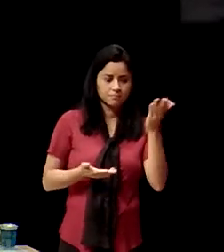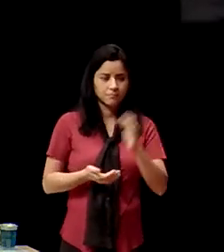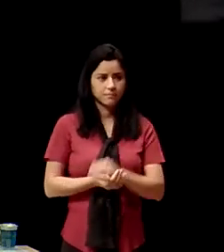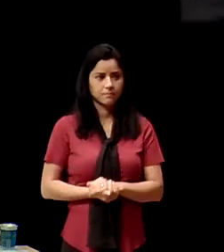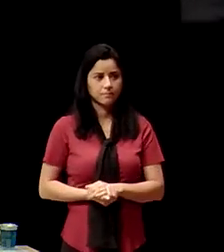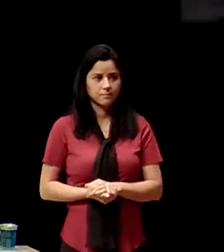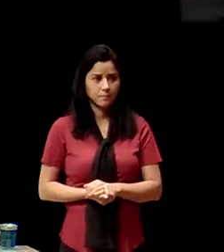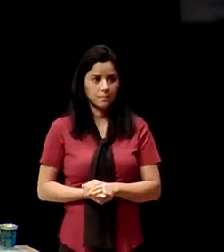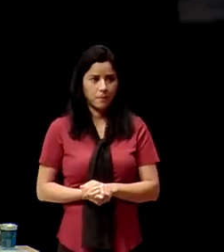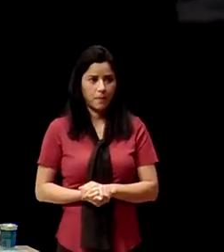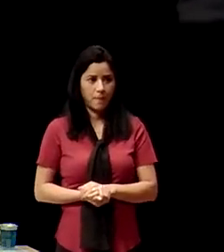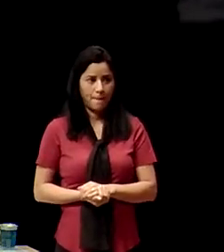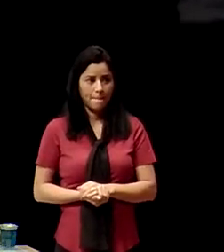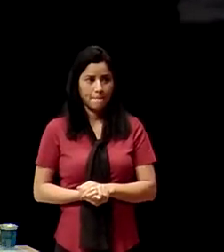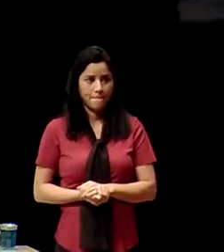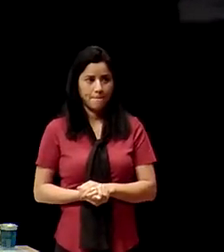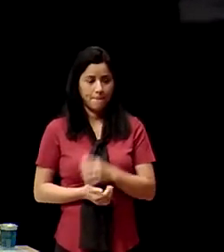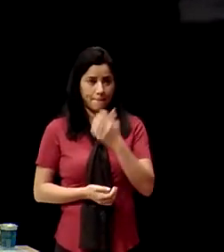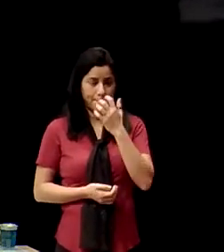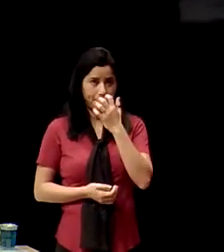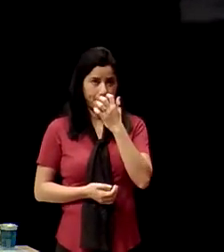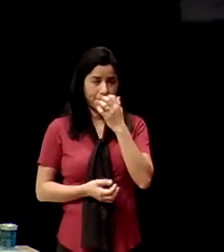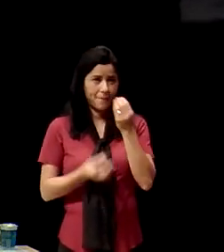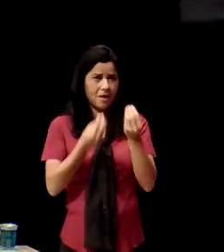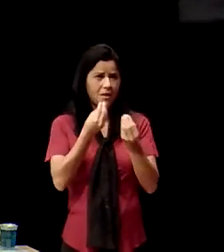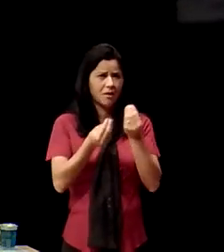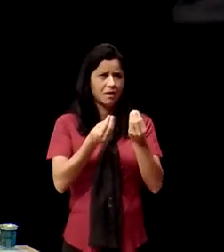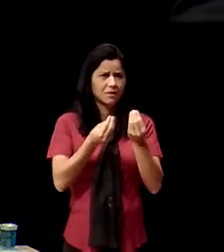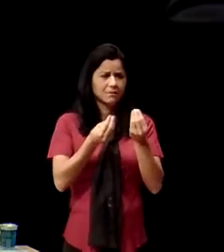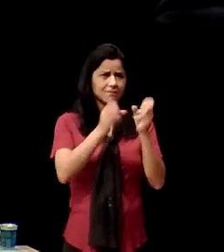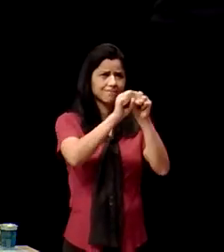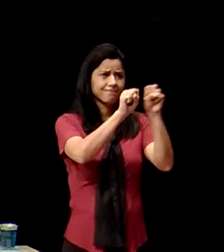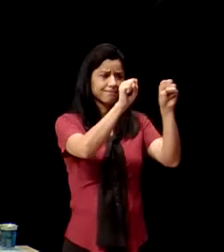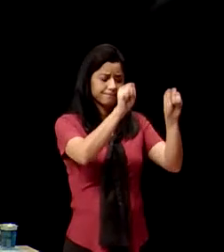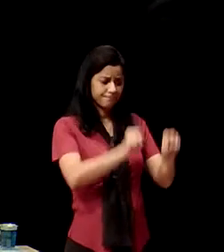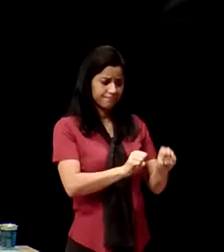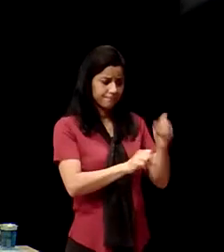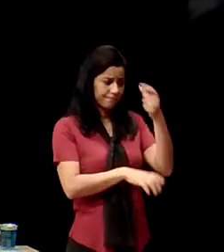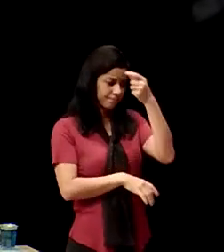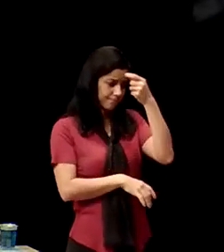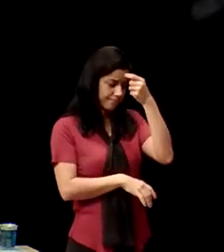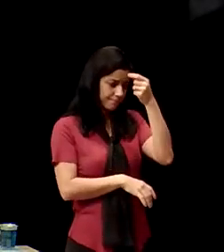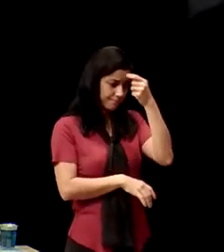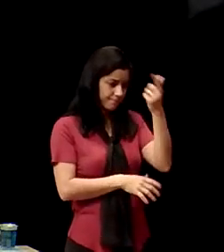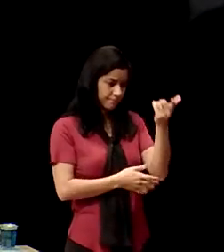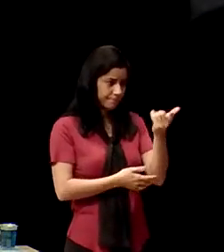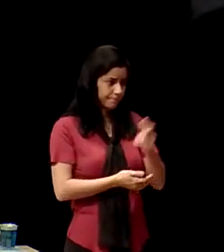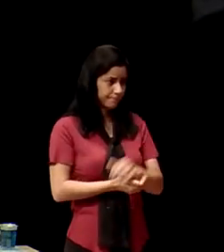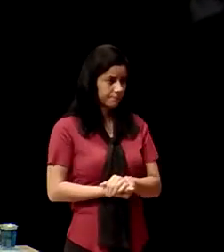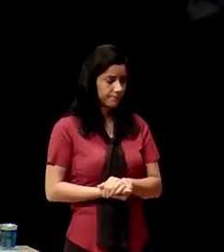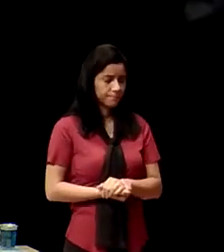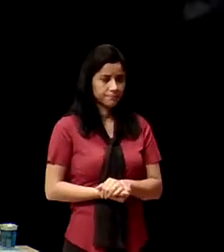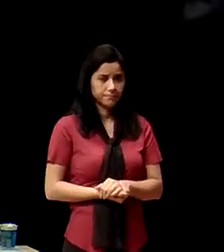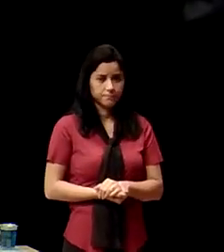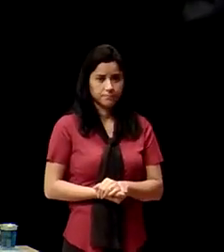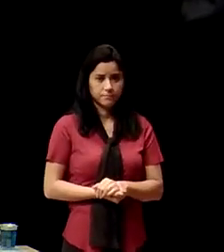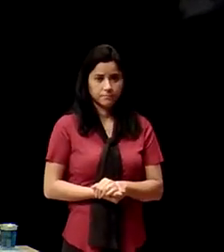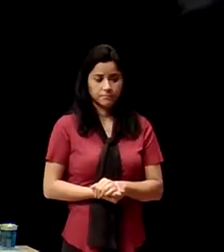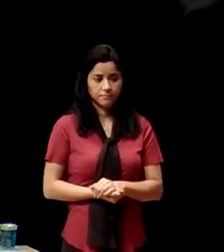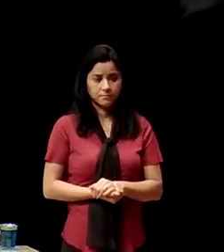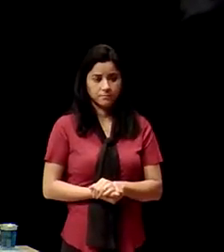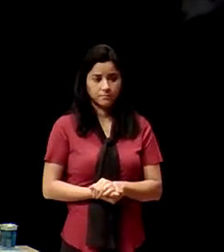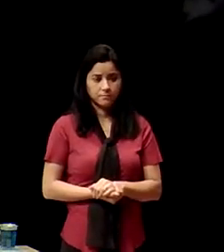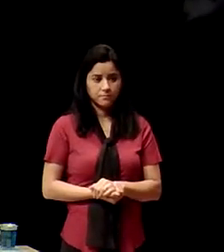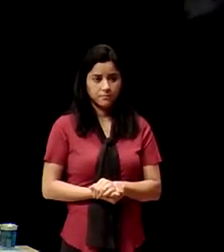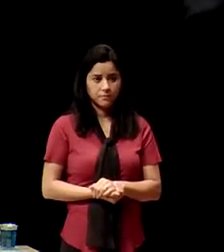an intellectual system, como sistema intelectual, social pedagogy aims to create a